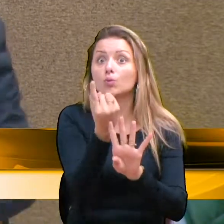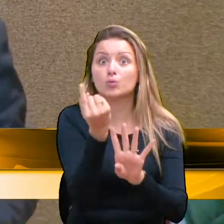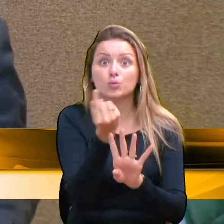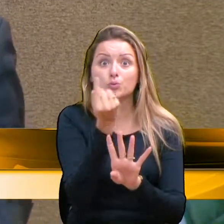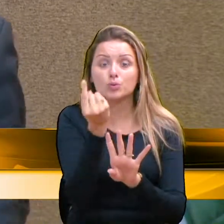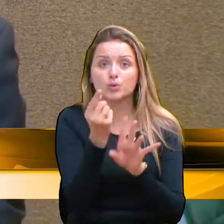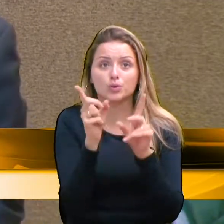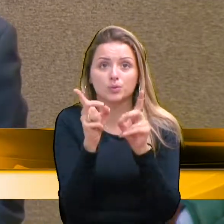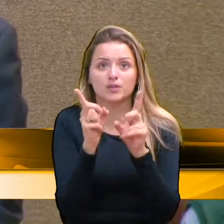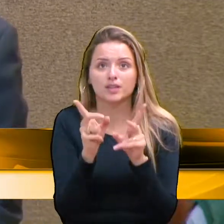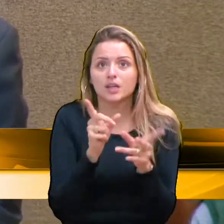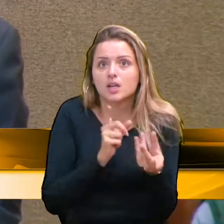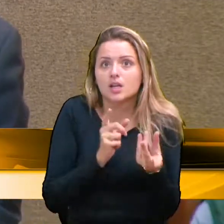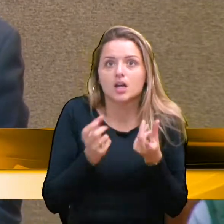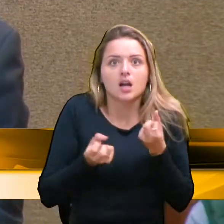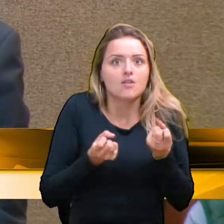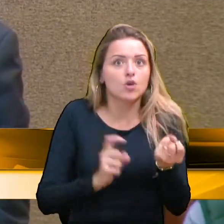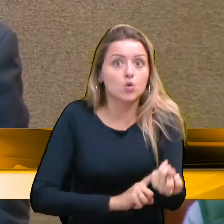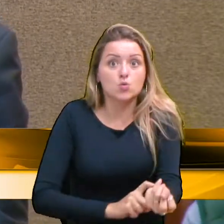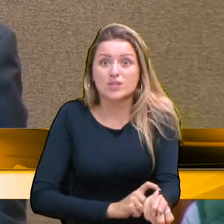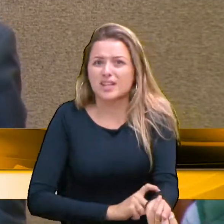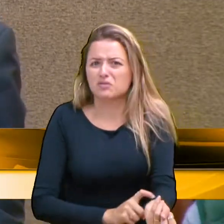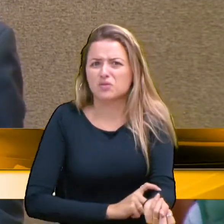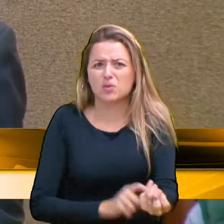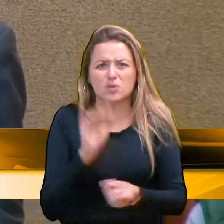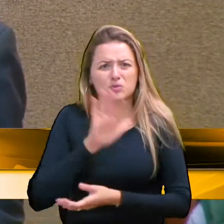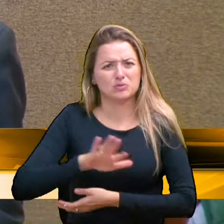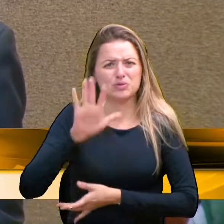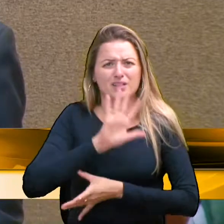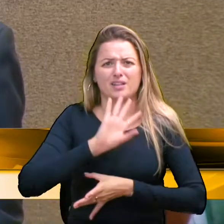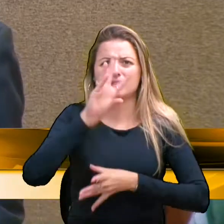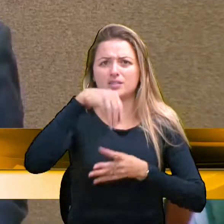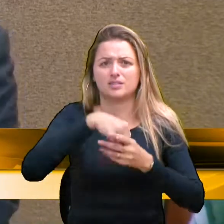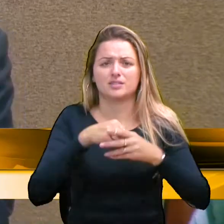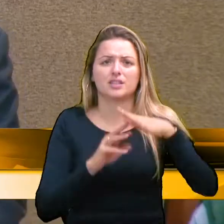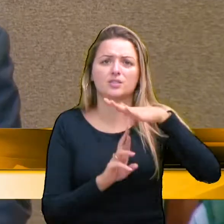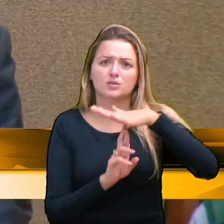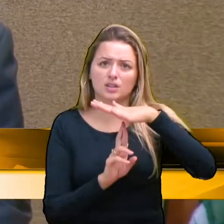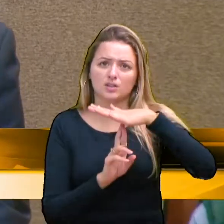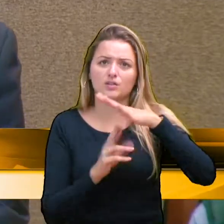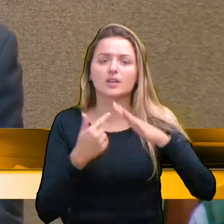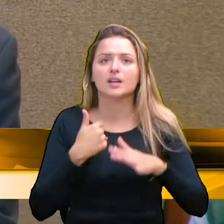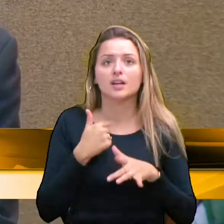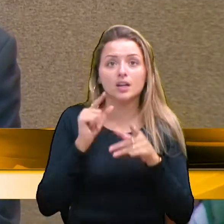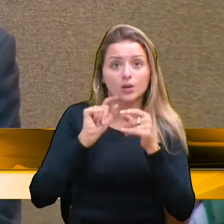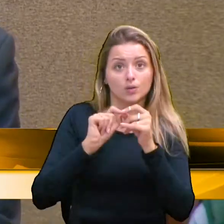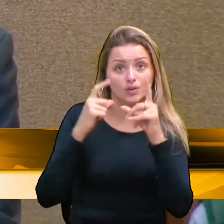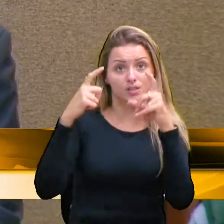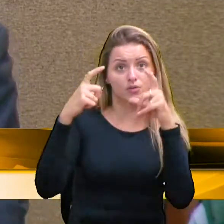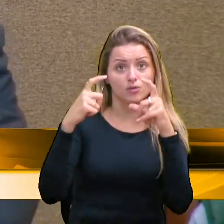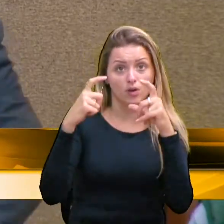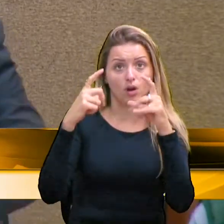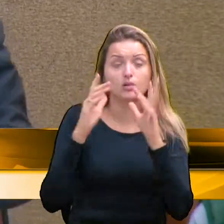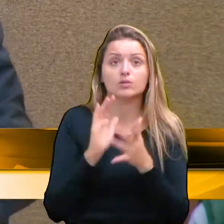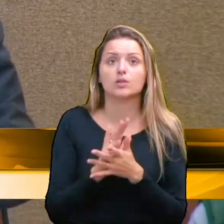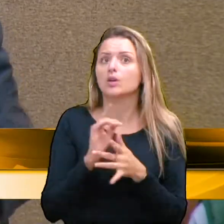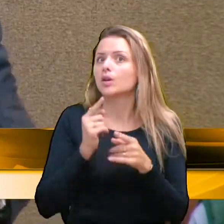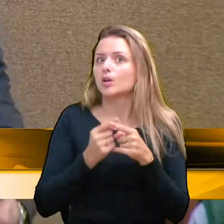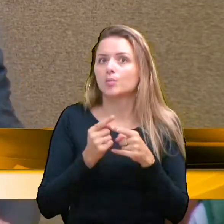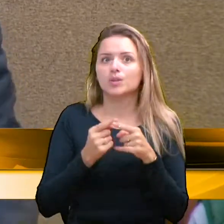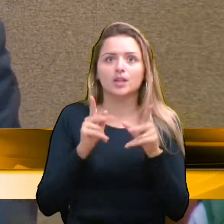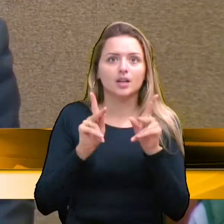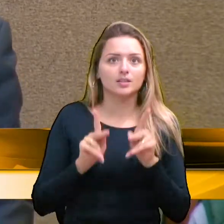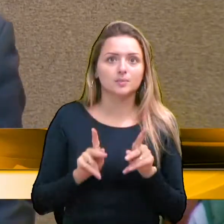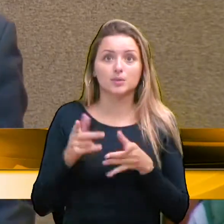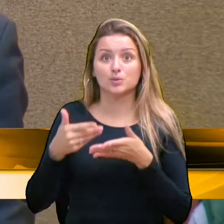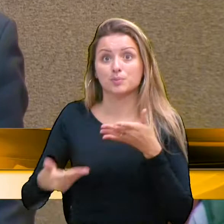Foi um desespero generalizado lá dentro da rodoviária. Inclusive eu tirei até uma fotografia, porque o pessoal perdendo